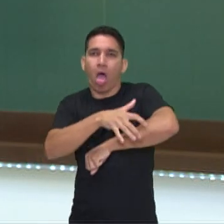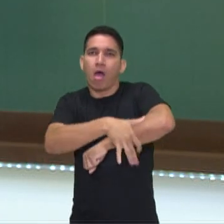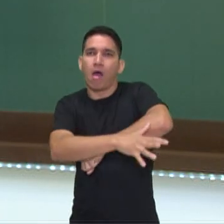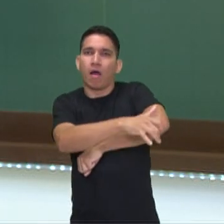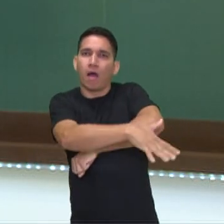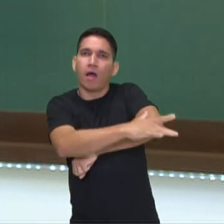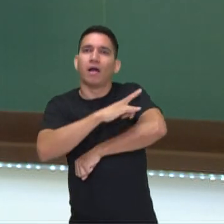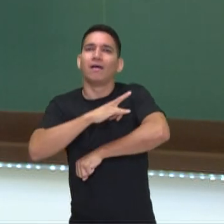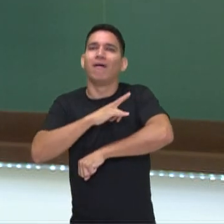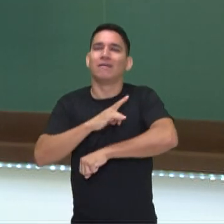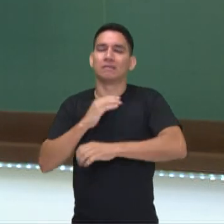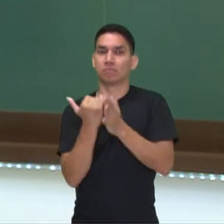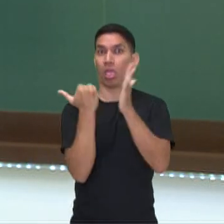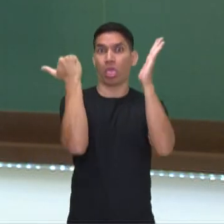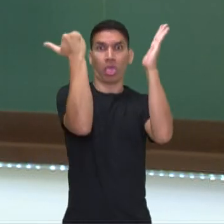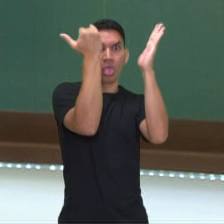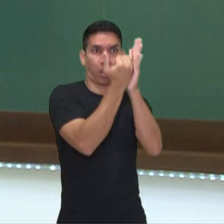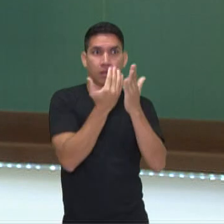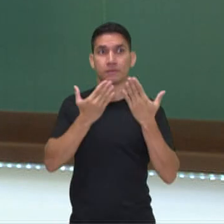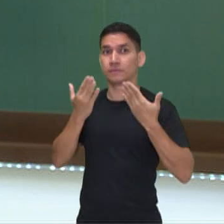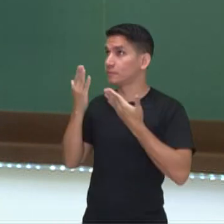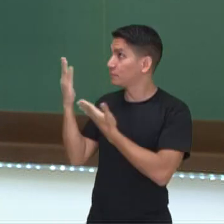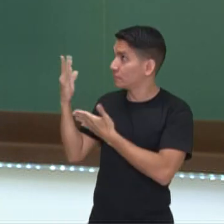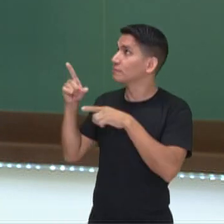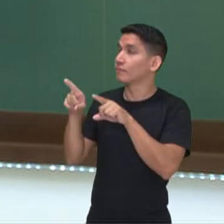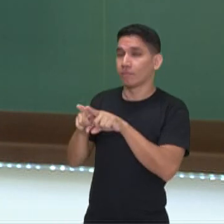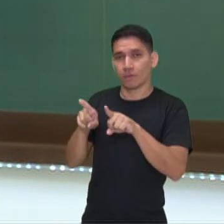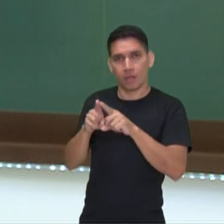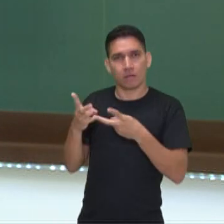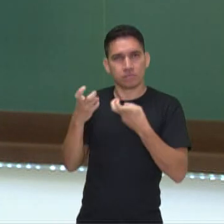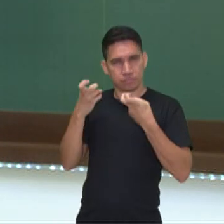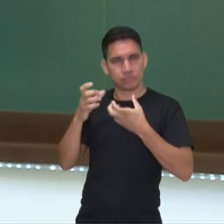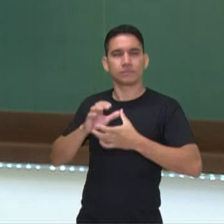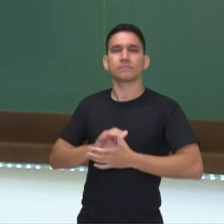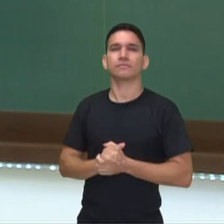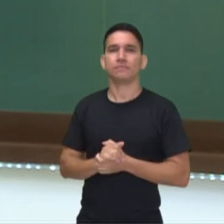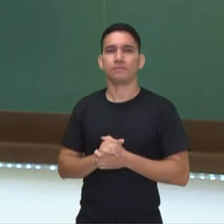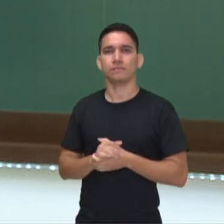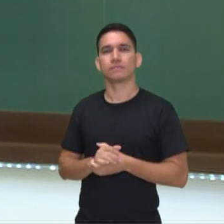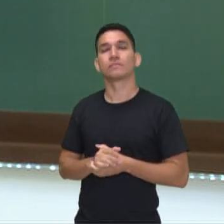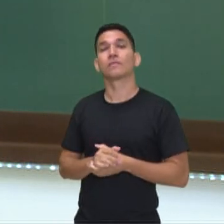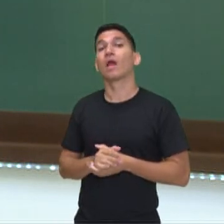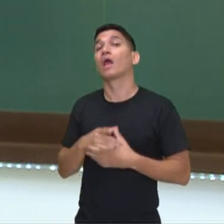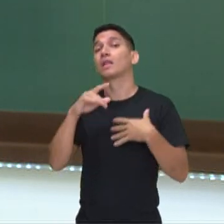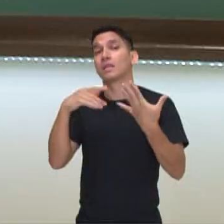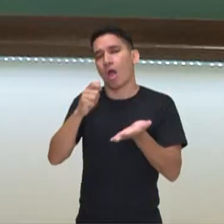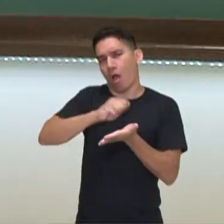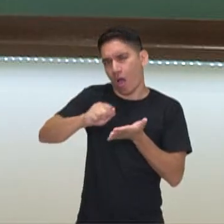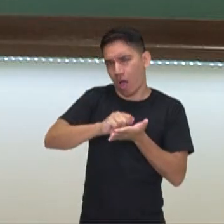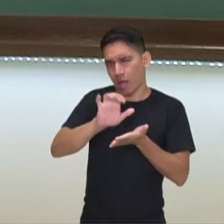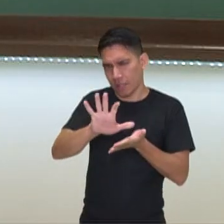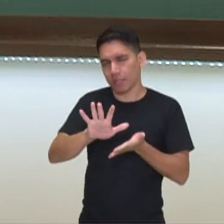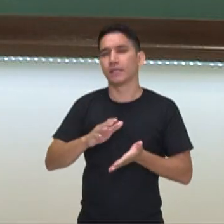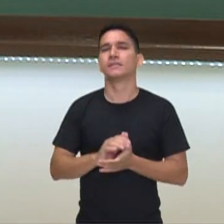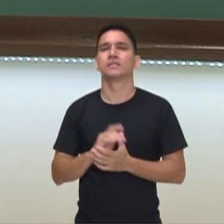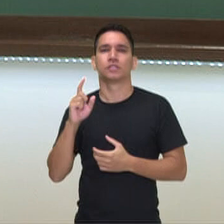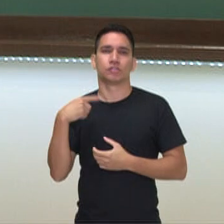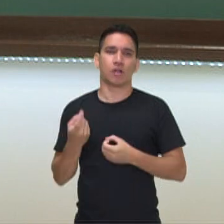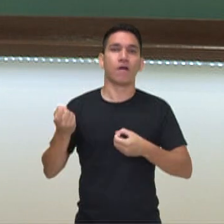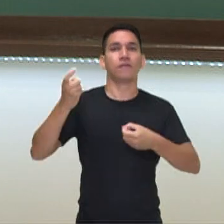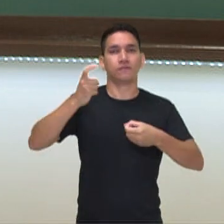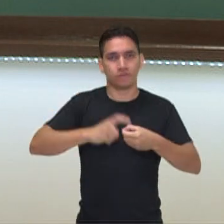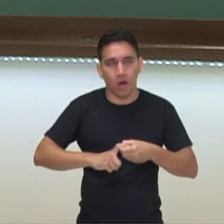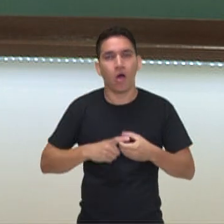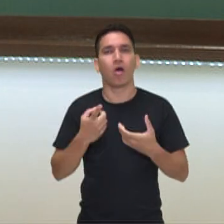bem exagerado, como a gente vê aqui no êxtase de Santa Teresa. Então, coloquem isso no caderno e a gente depois